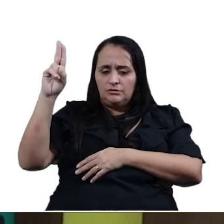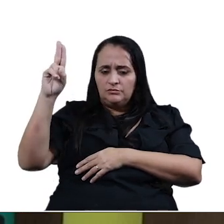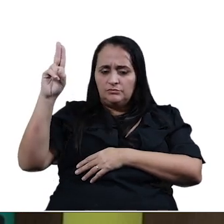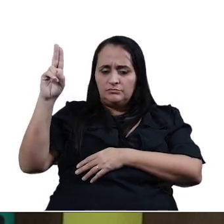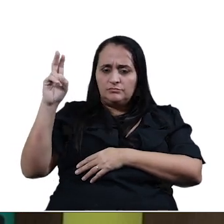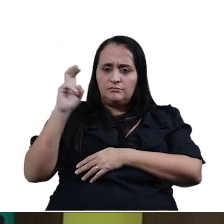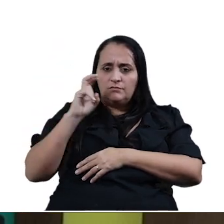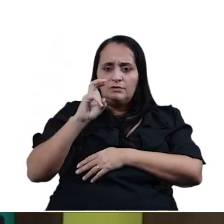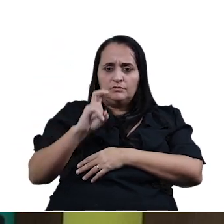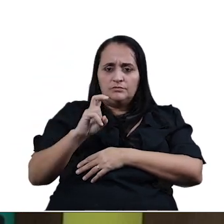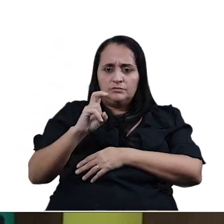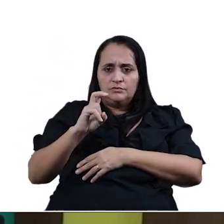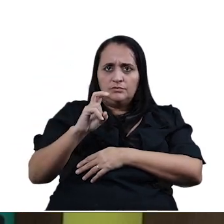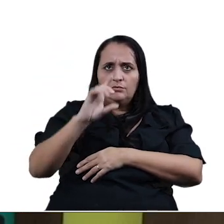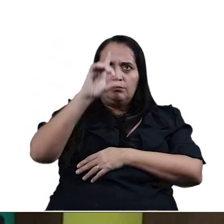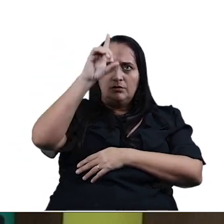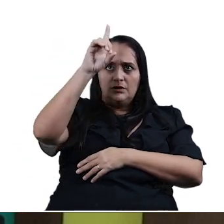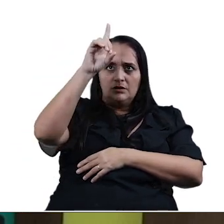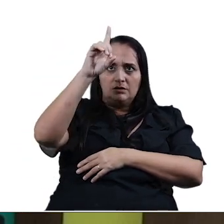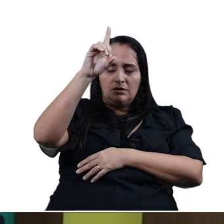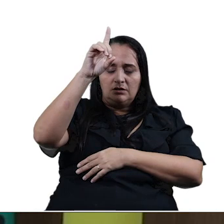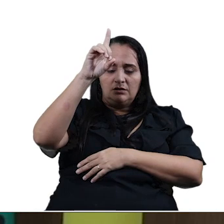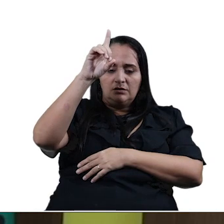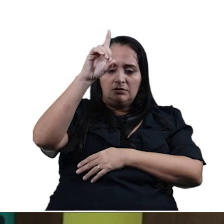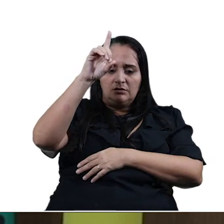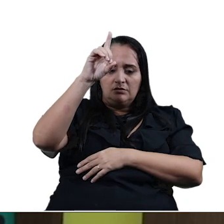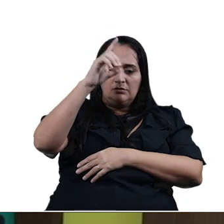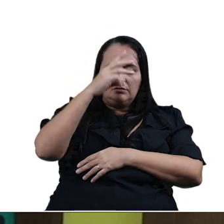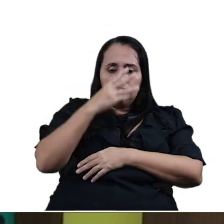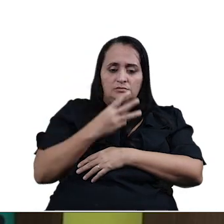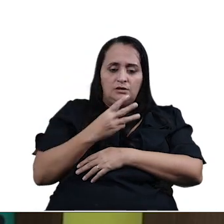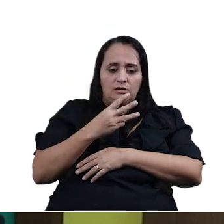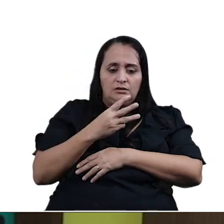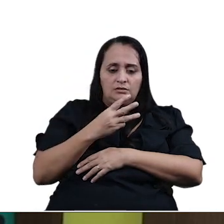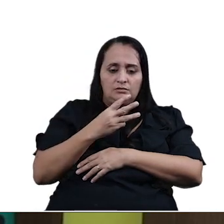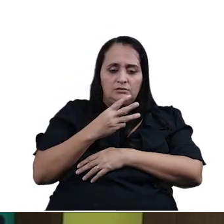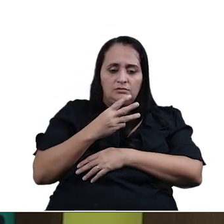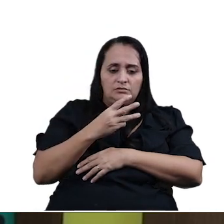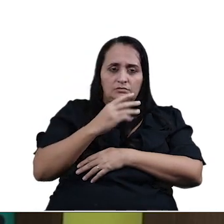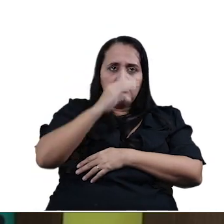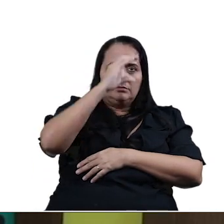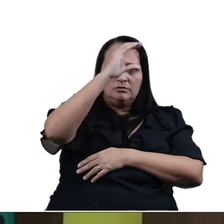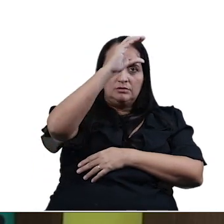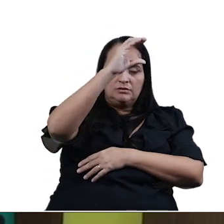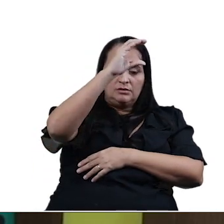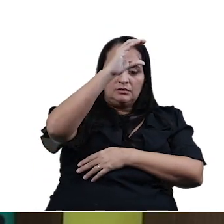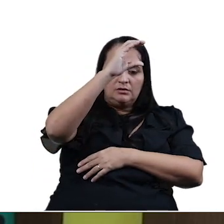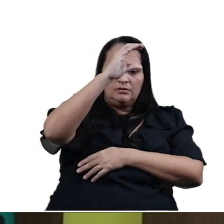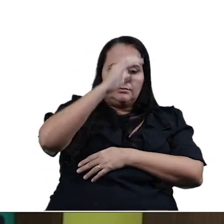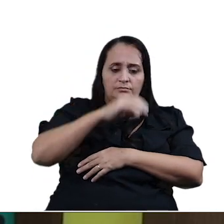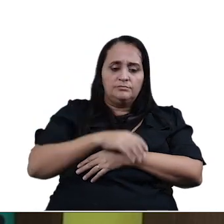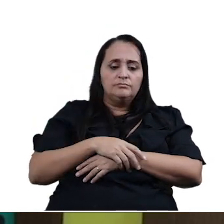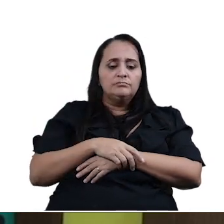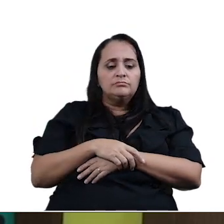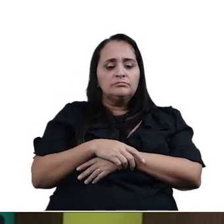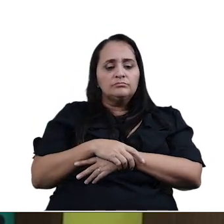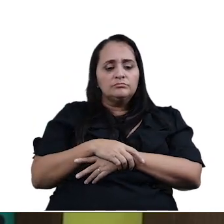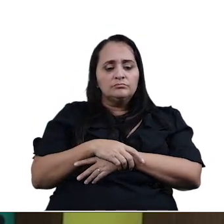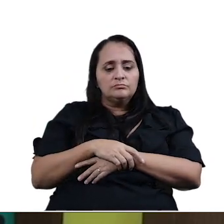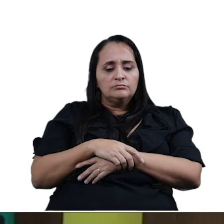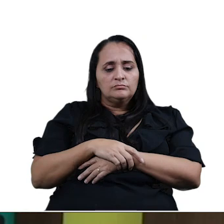unidade. O outro 5 é uma dezena. O número 3 é uma centena.